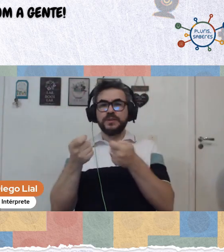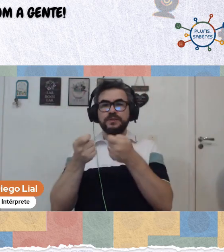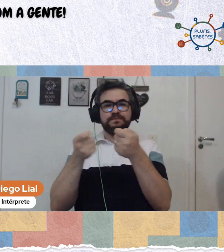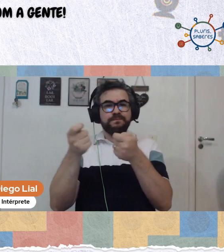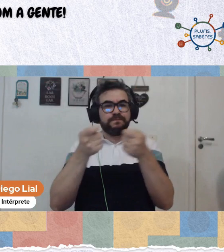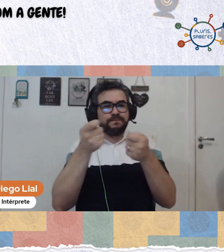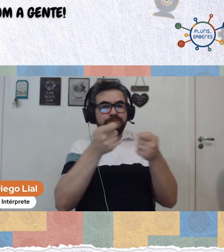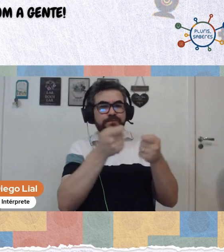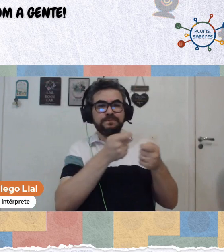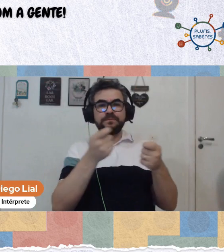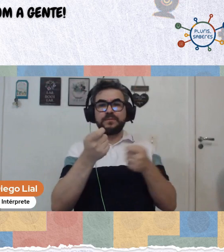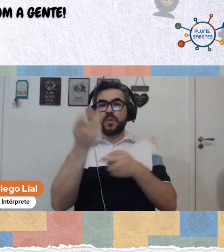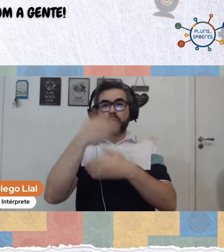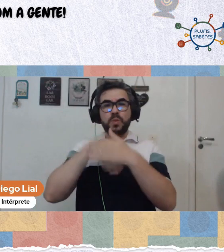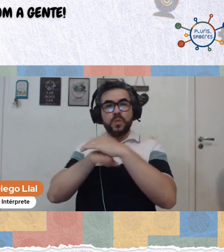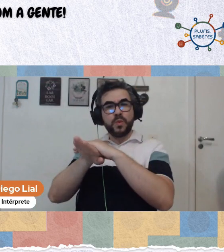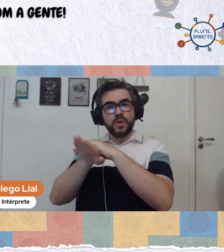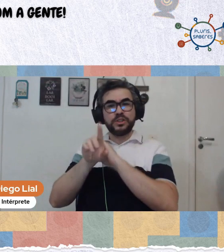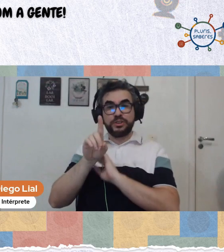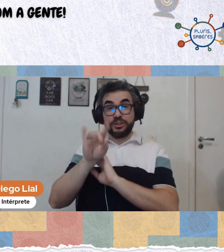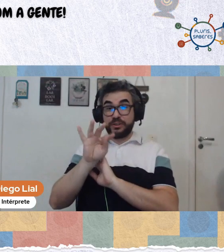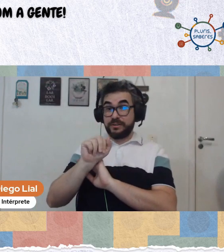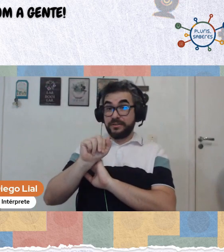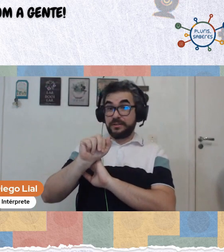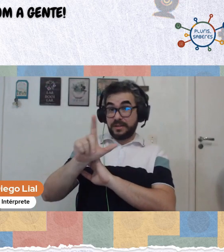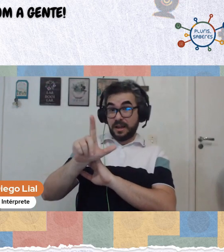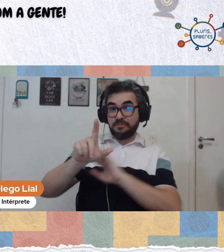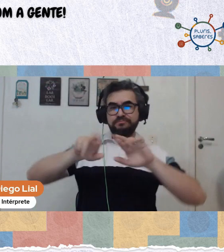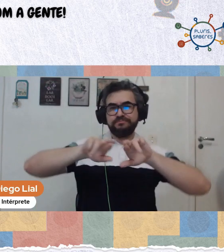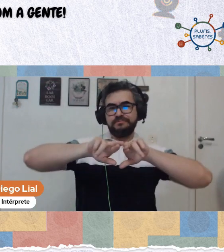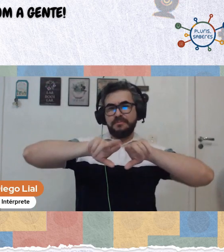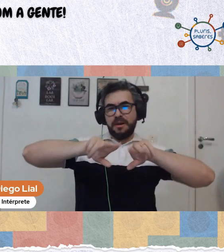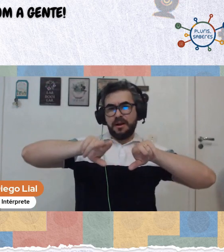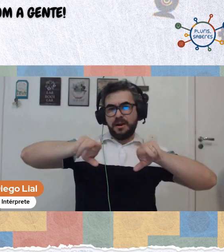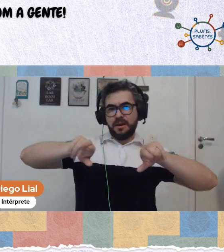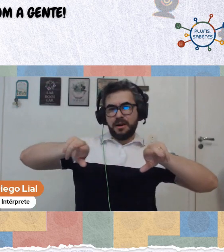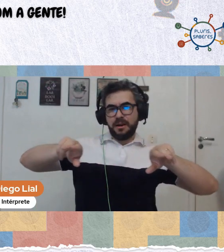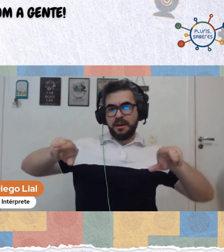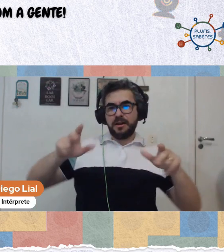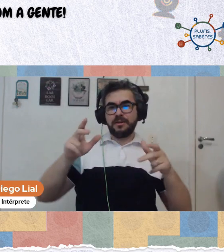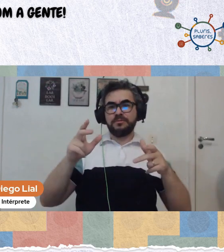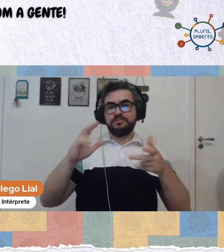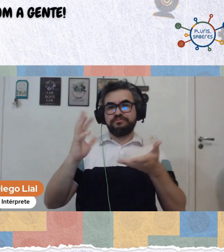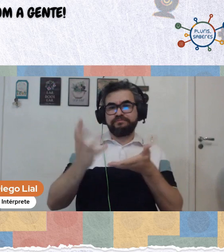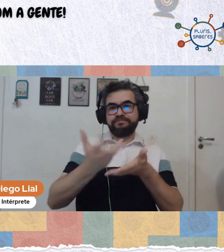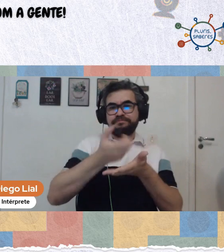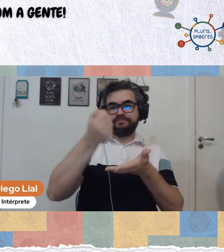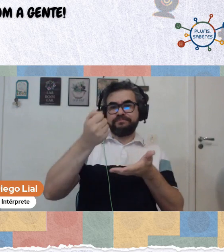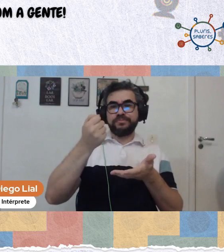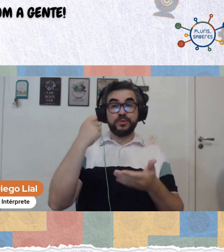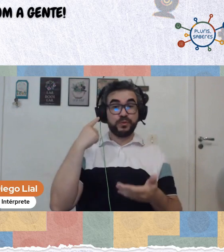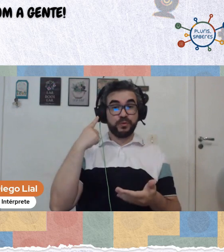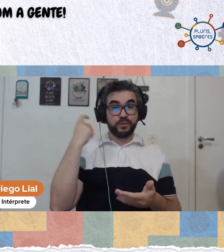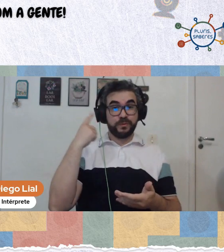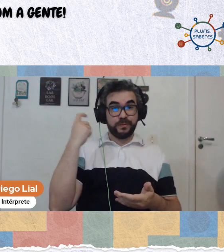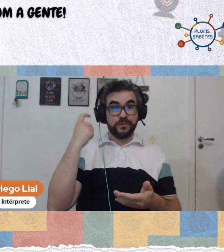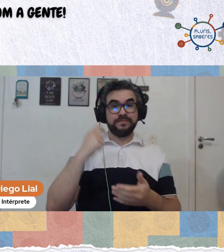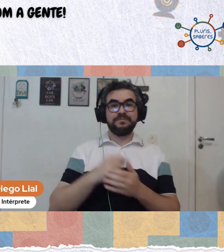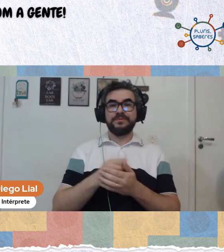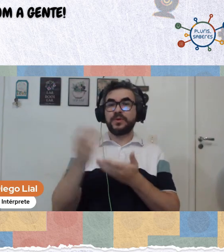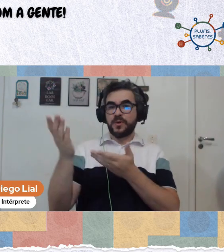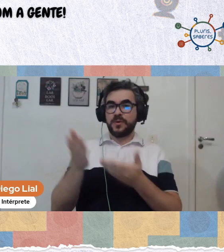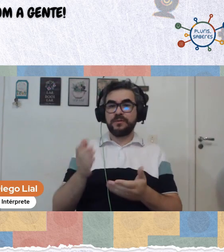nossa palestrante, a Magda Lúcia Almada Soares. Nossa querida Magda Almada está sempre conosco aqui